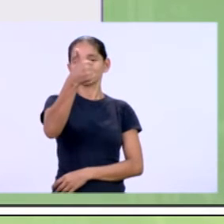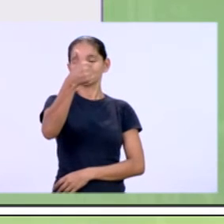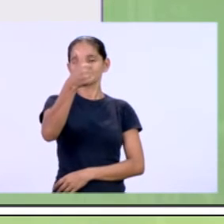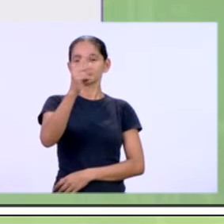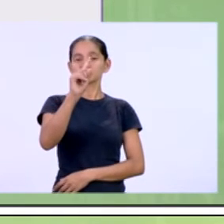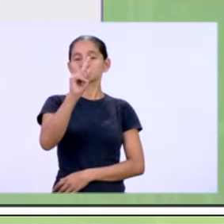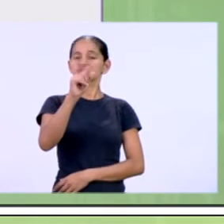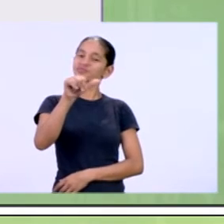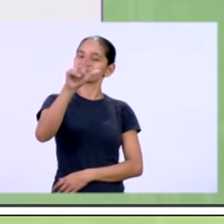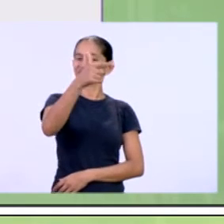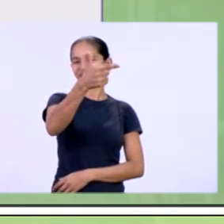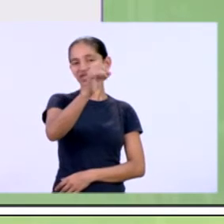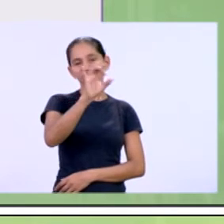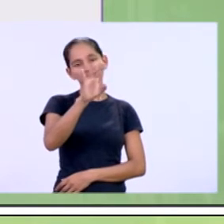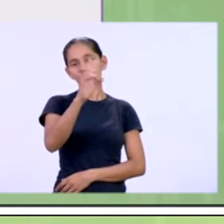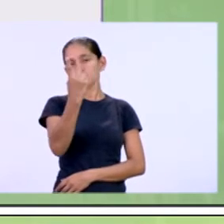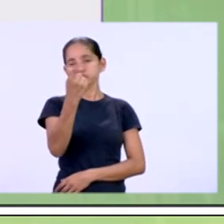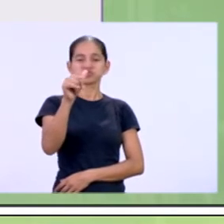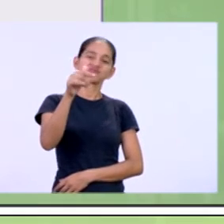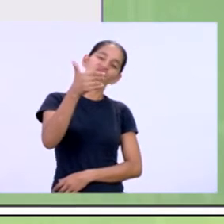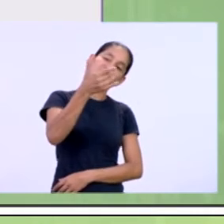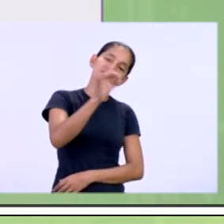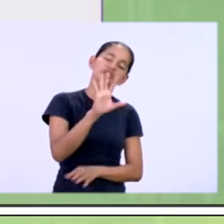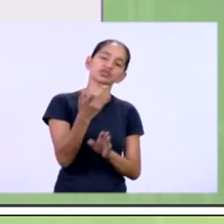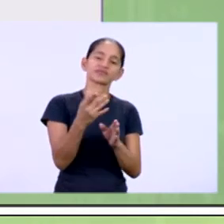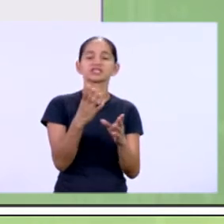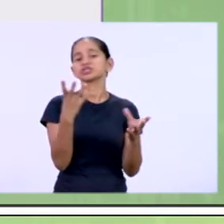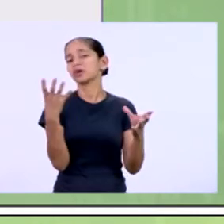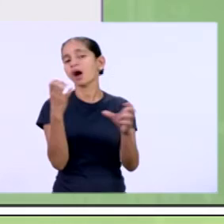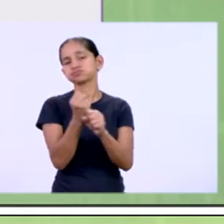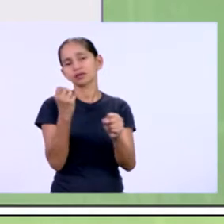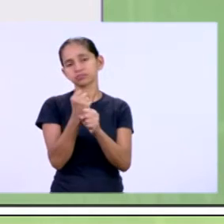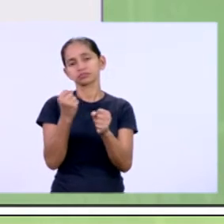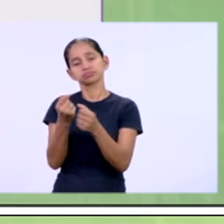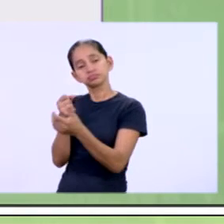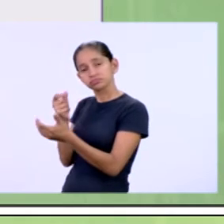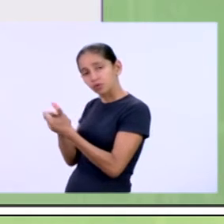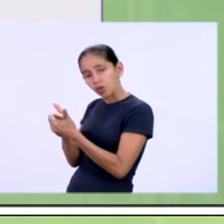também, a gente está falando de uma empresa comercial. Existem